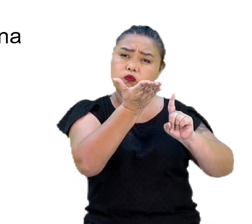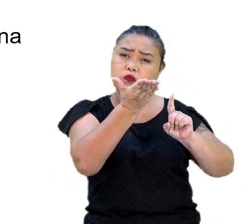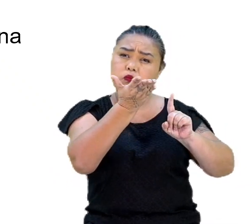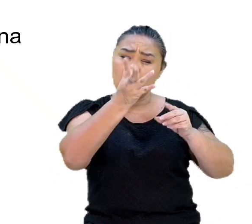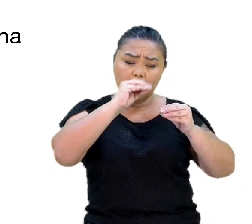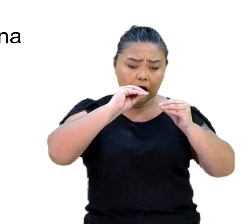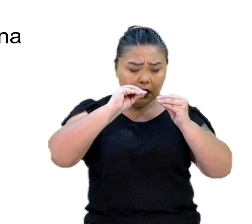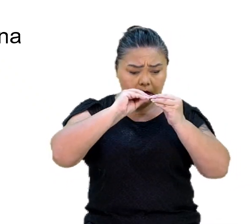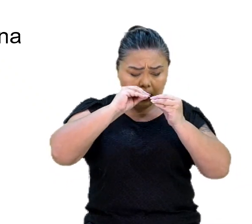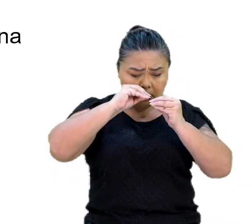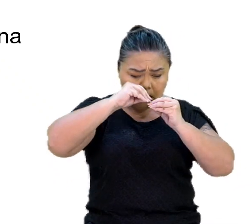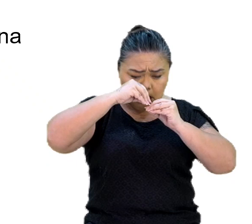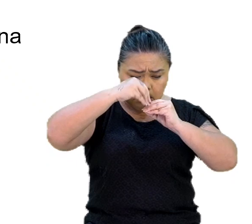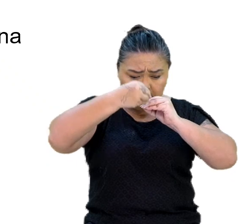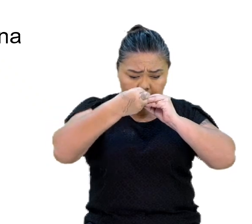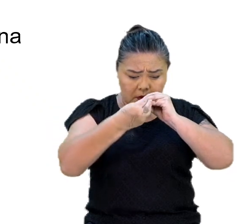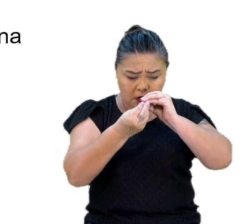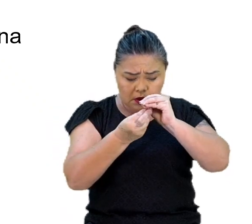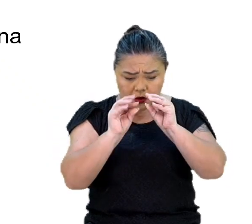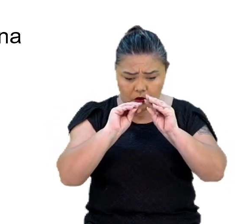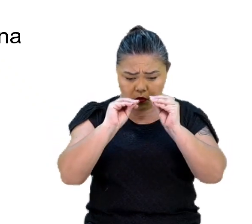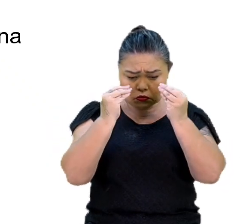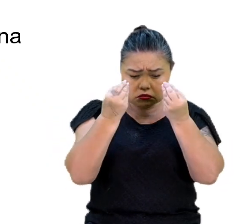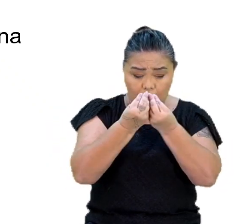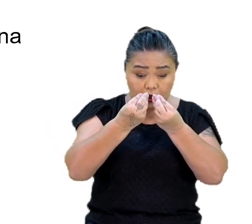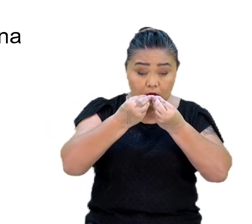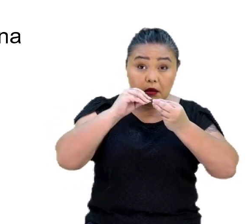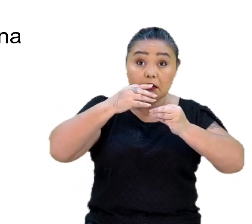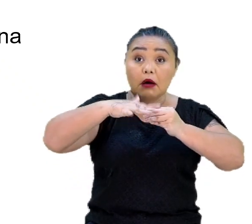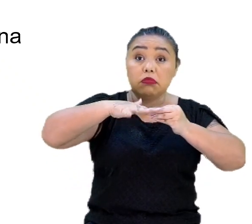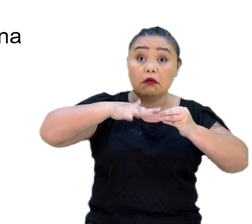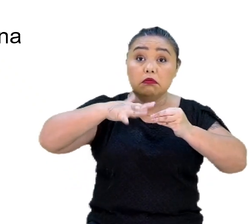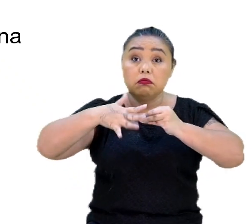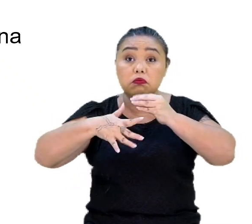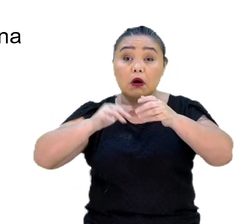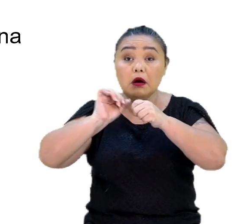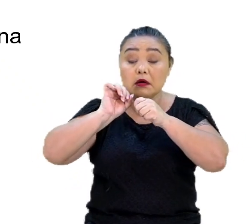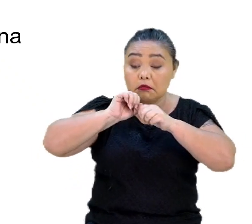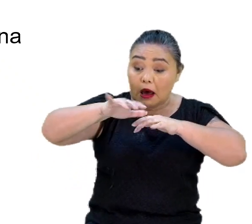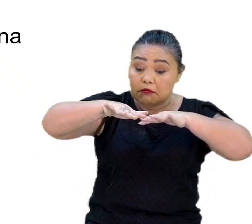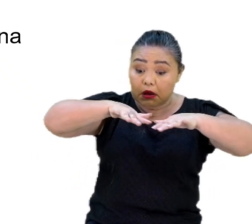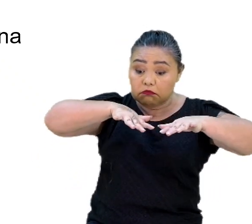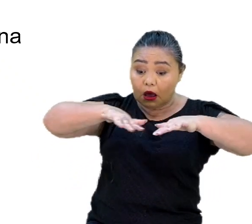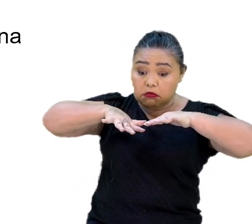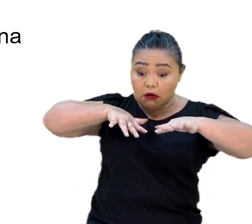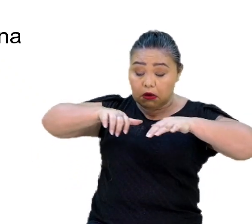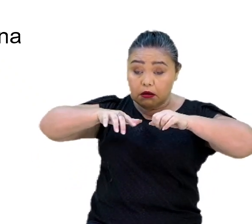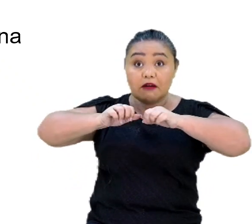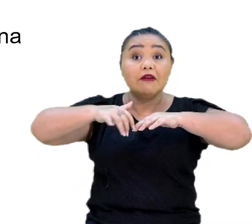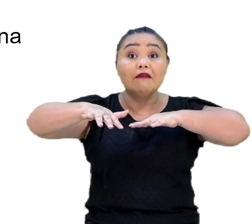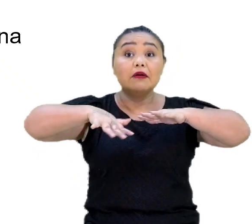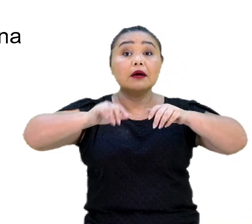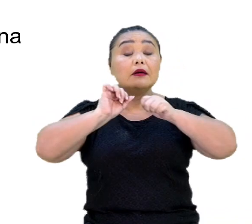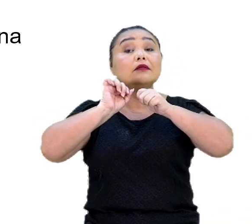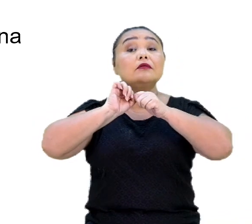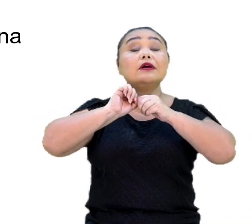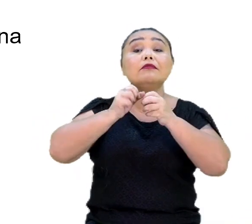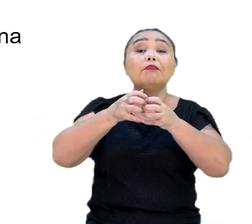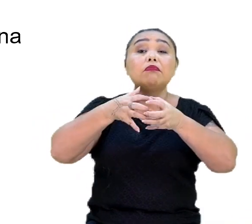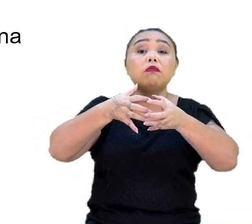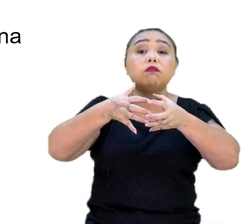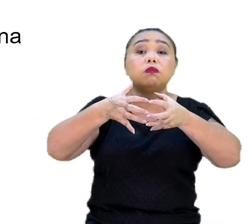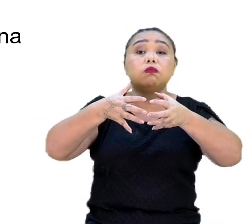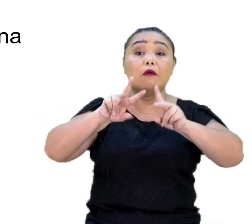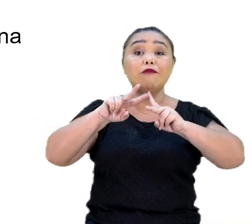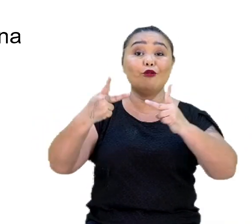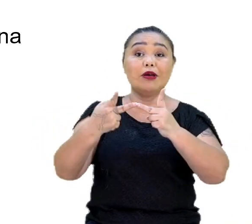que formam as minhas substâncias vão vibrar e mais longe uma da outra vão ficar, ou seja, vou ter um aumento de